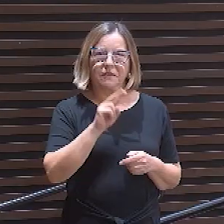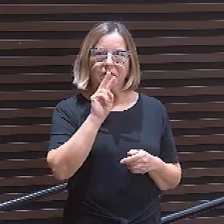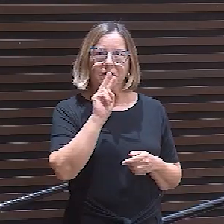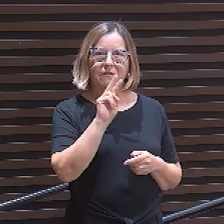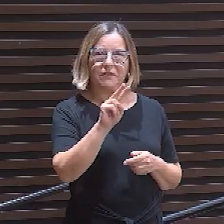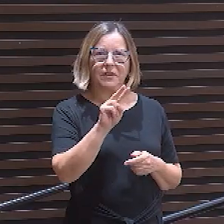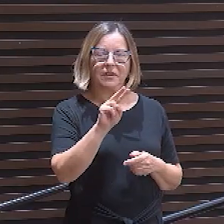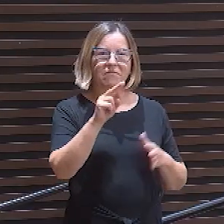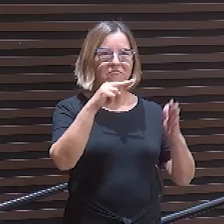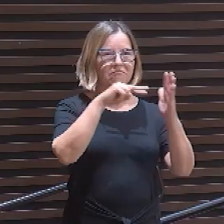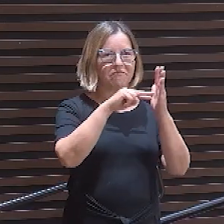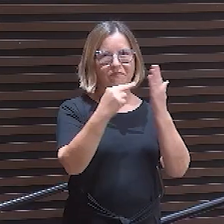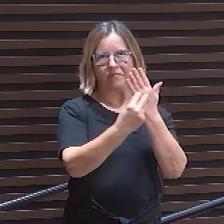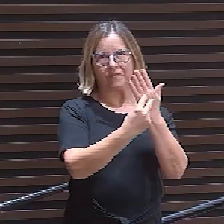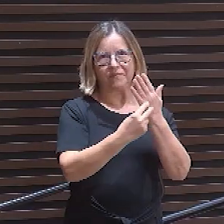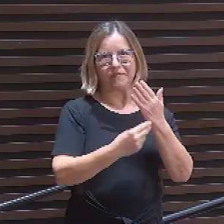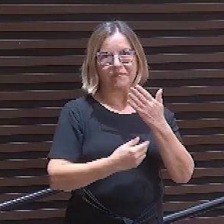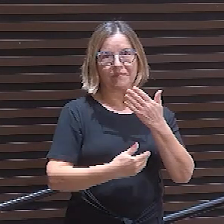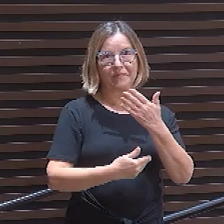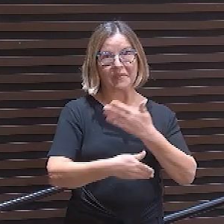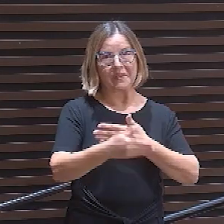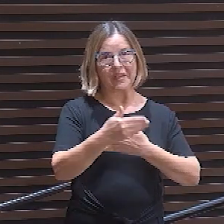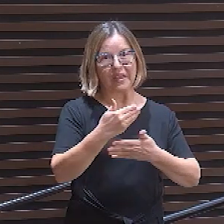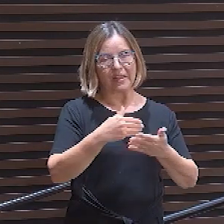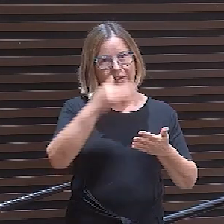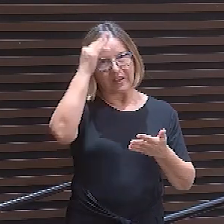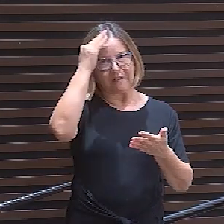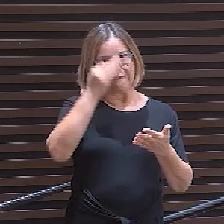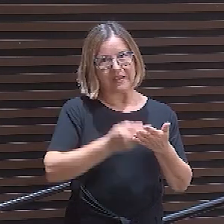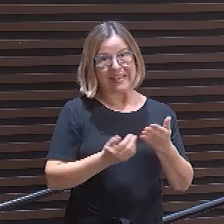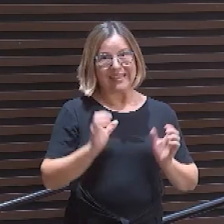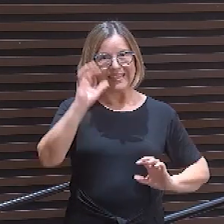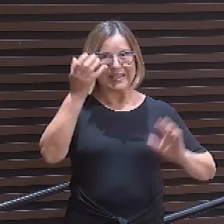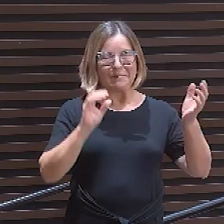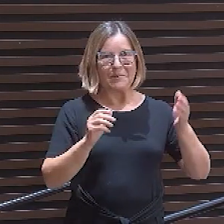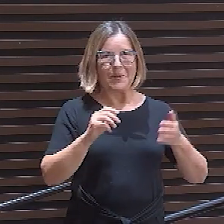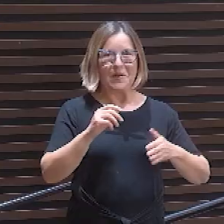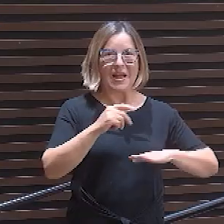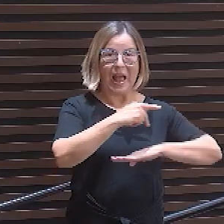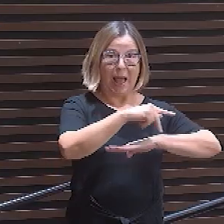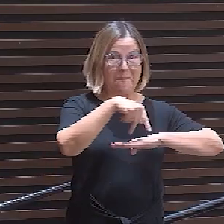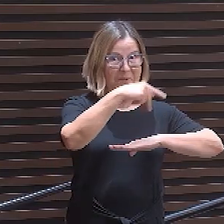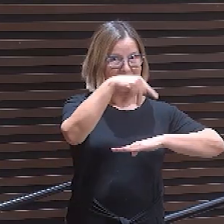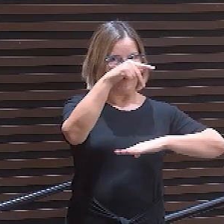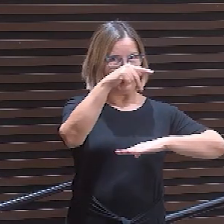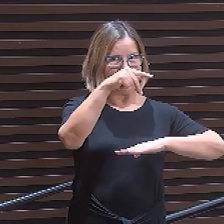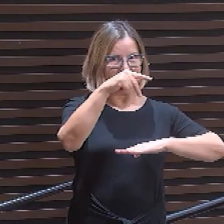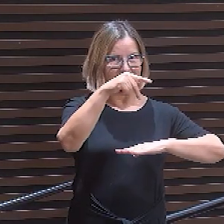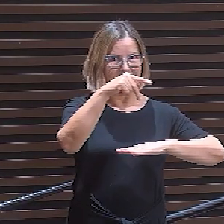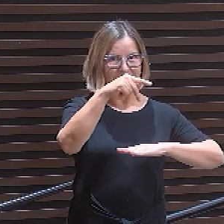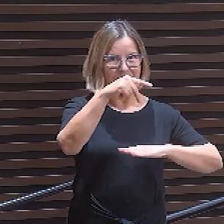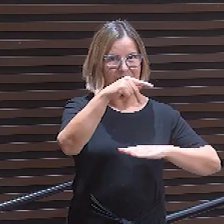Pela fé, celebrou a Páscoa e o derramamento do sangue,